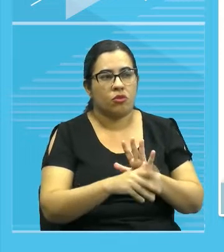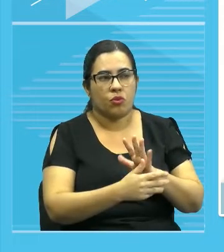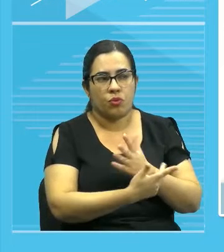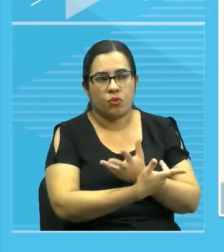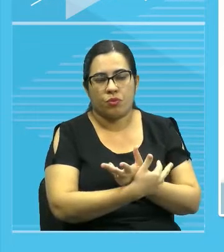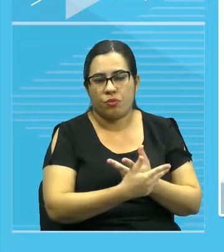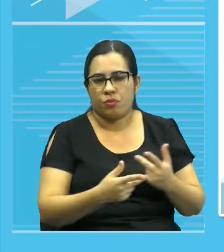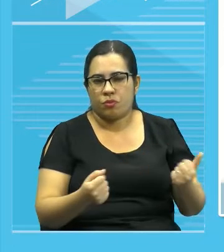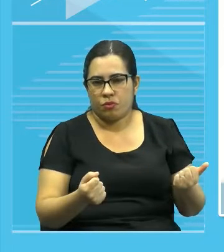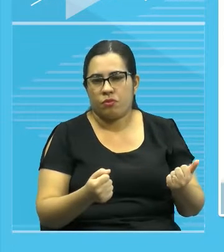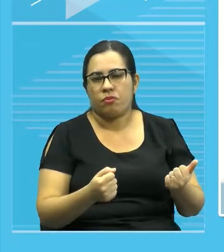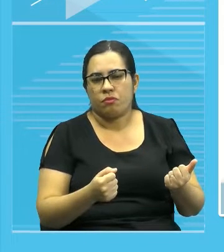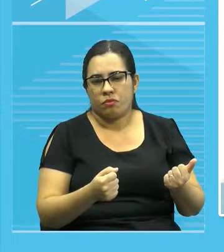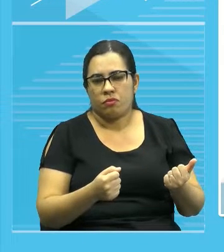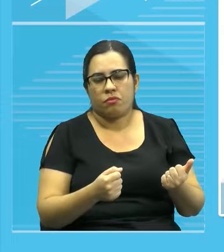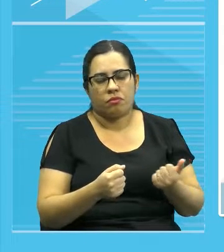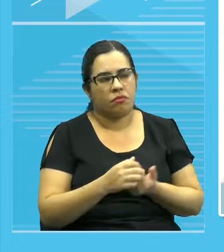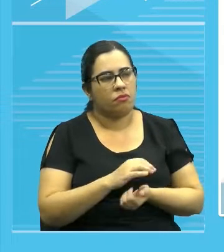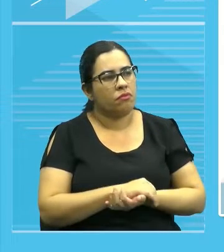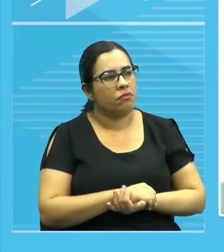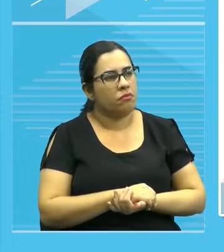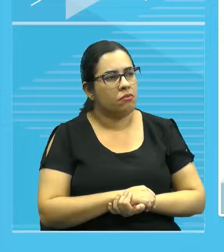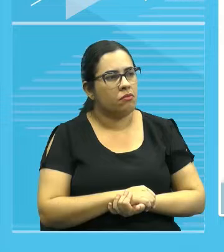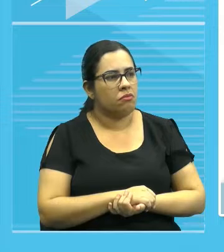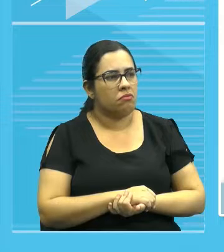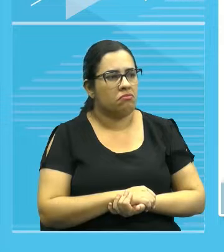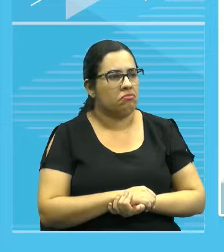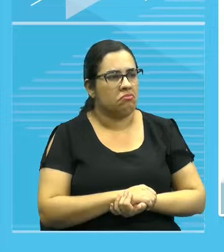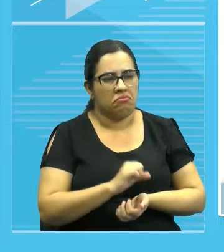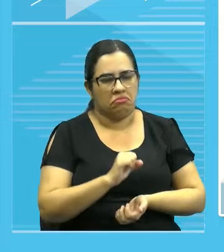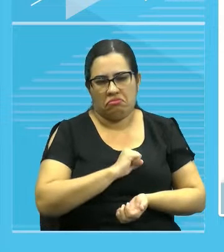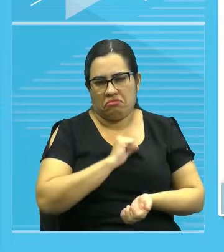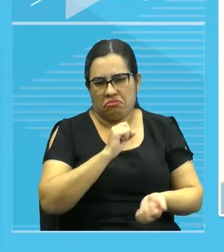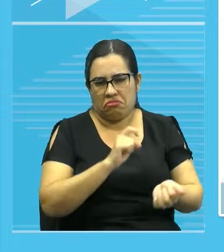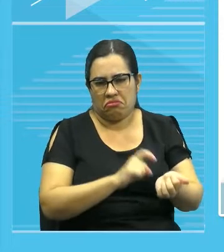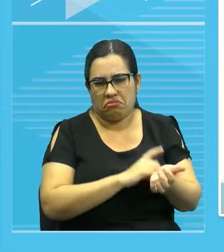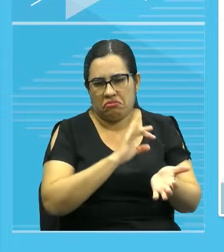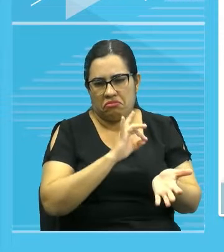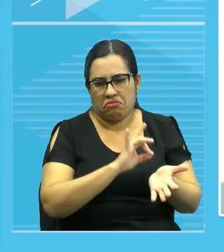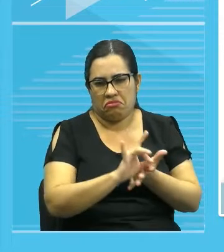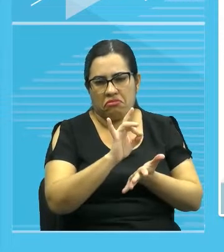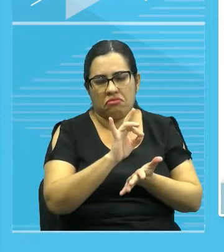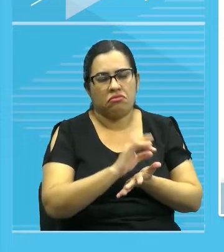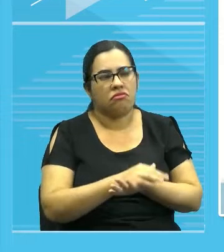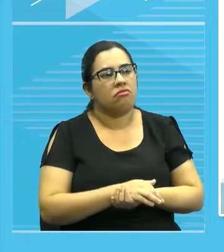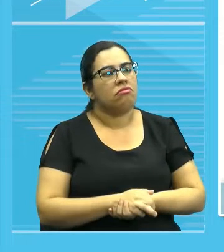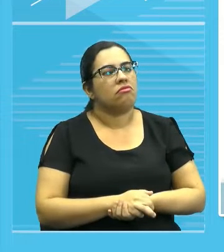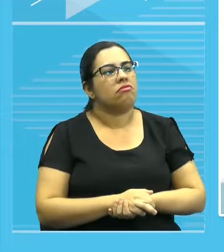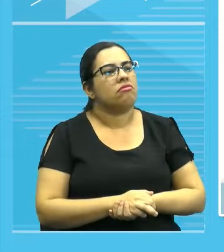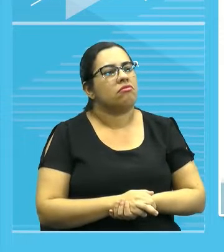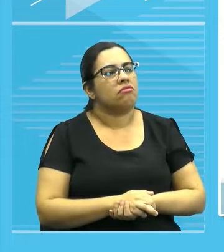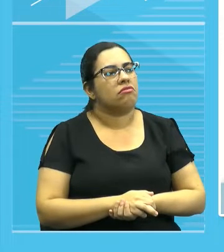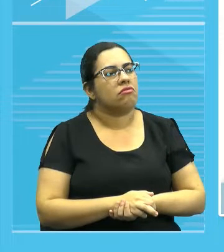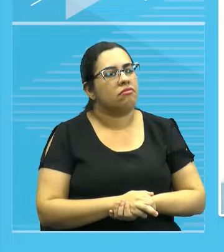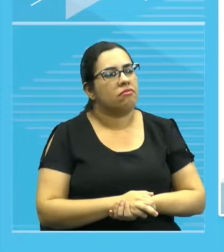externar o antigo sentimento de rechaço de repúdio dos spam americanos